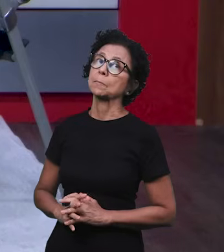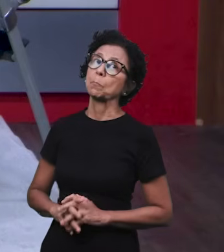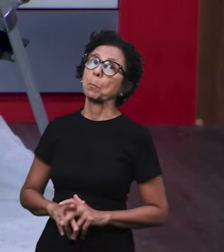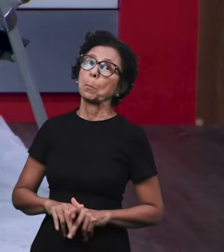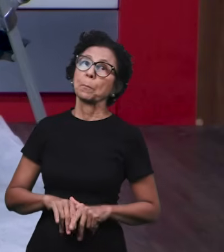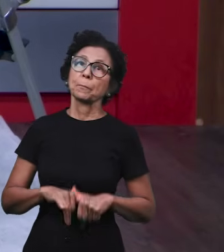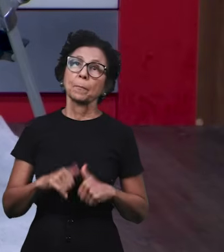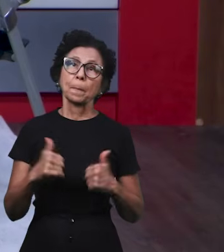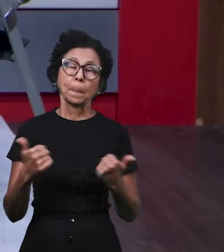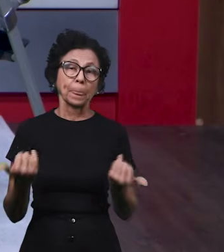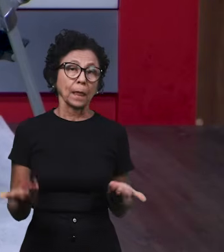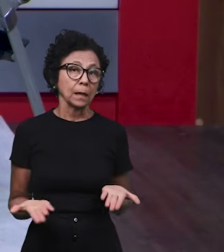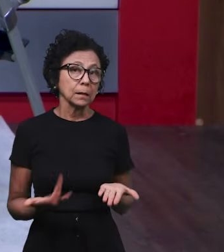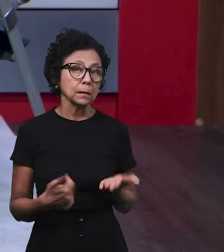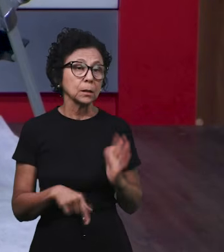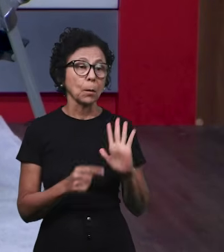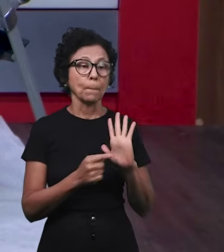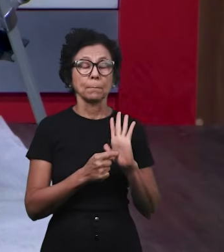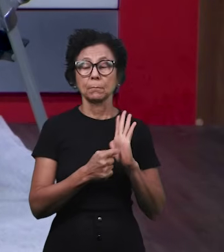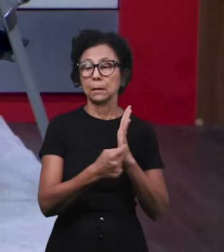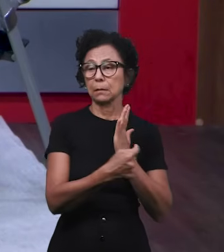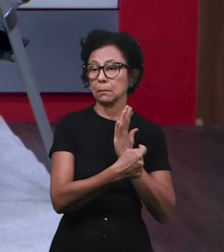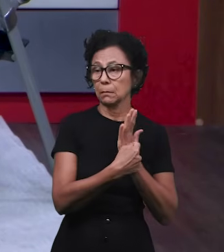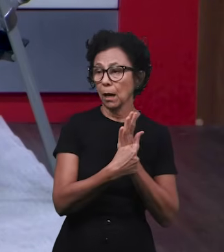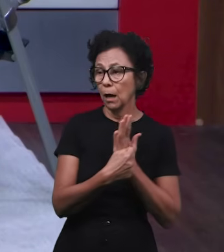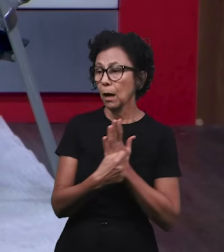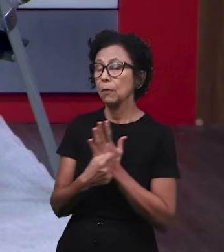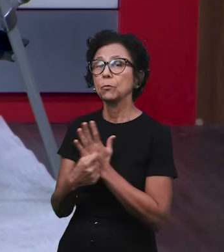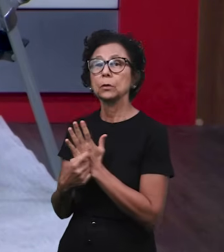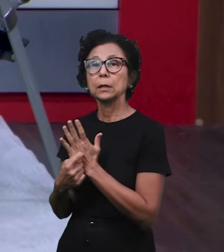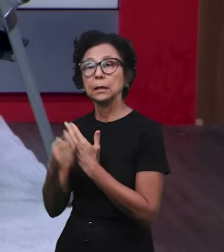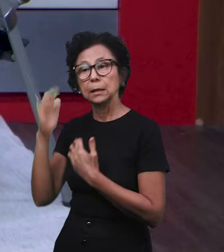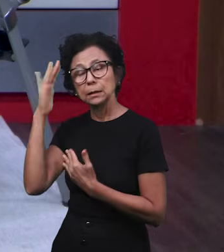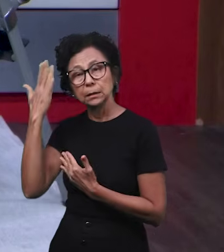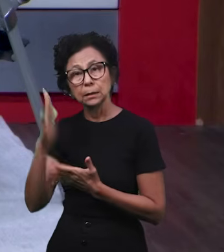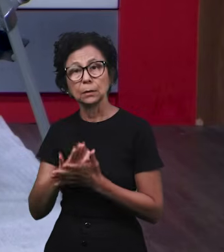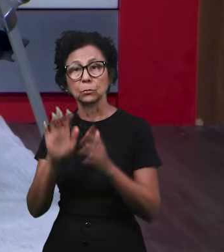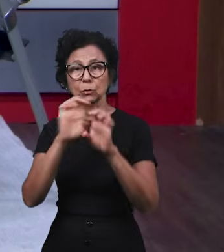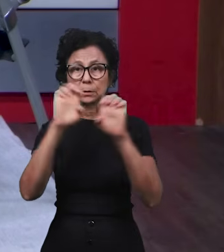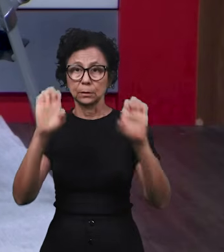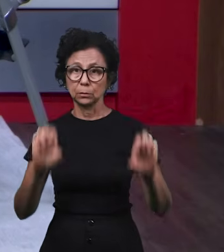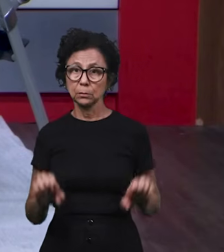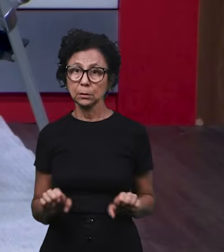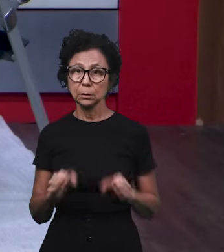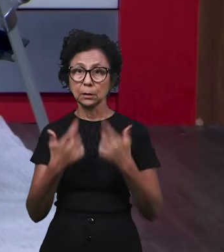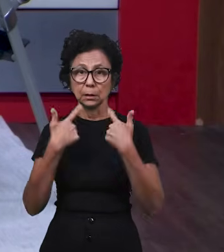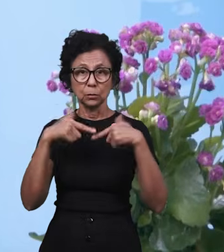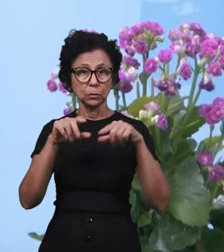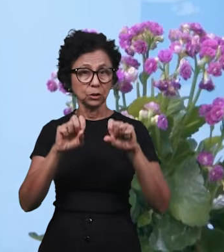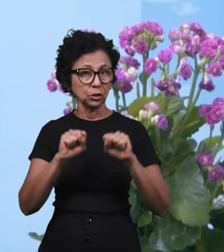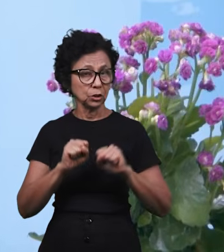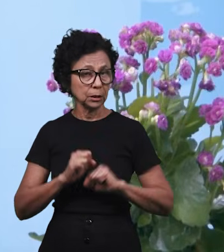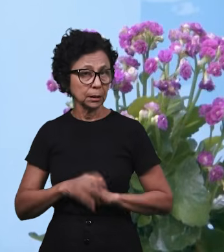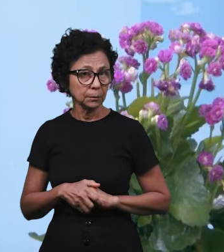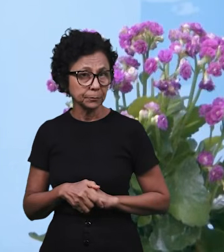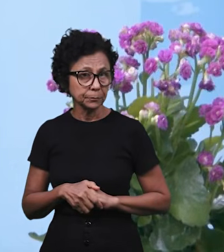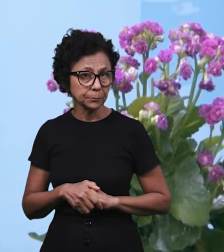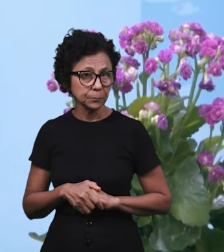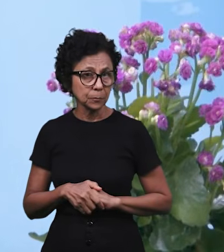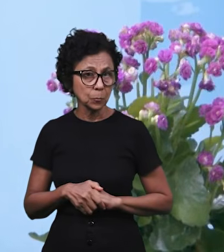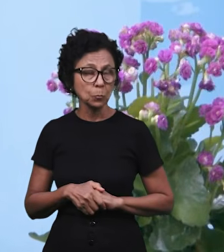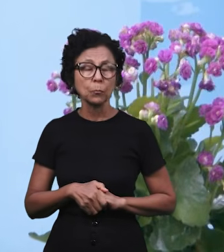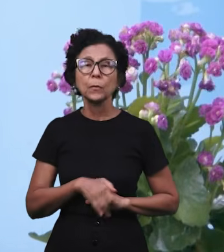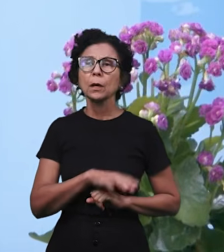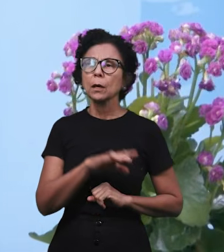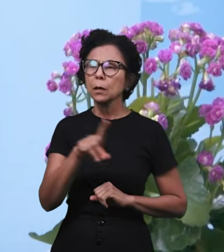metáforas, toda essa questão linguística... Já está acostumado com toda essa estrutura linguística do português. Isso, né? Aí, com o português. E outra, acabou o culto, ele